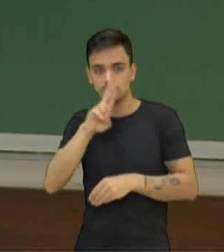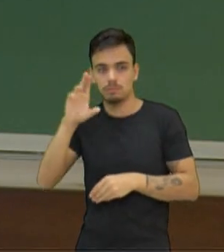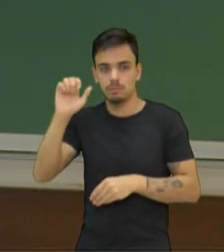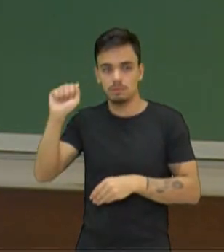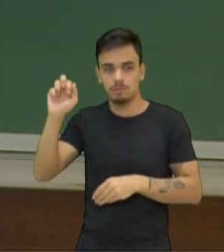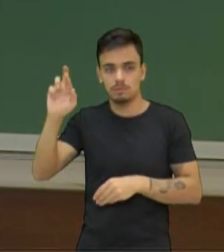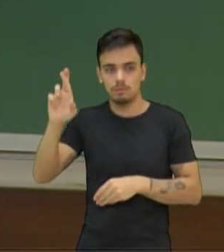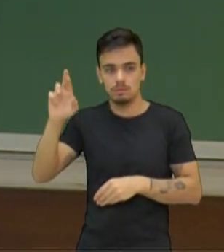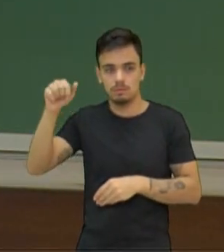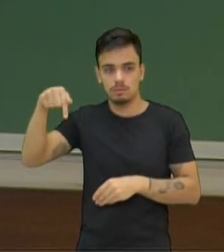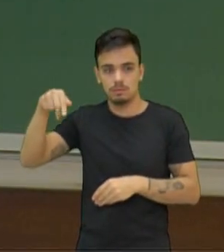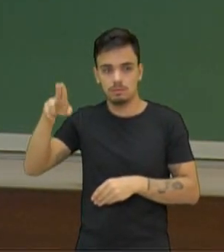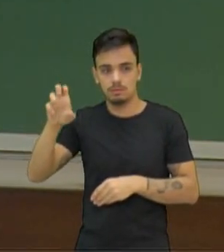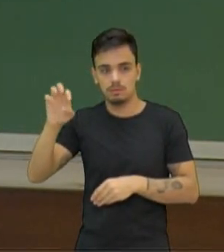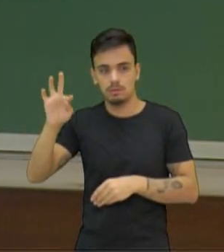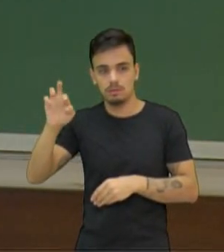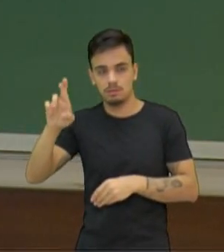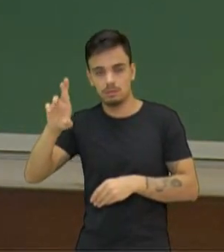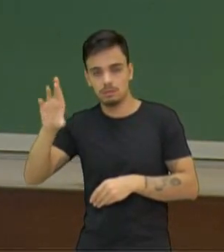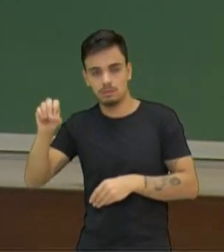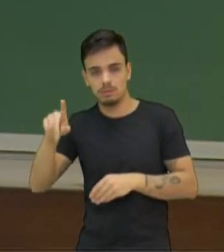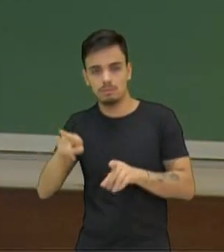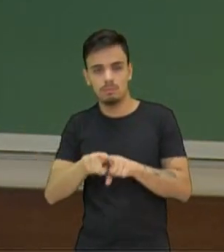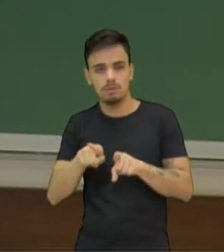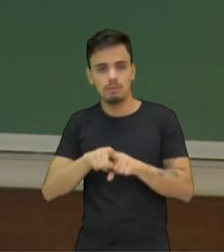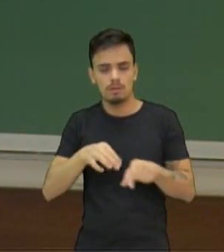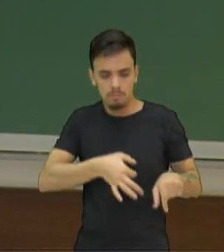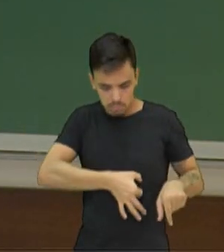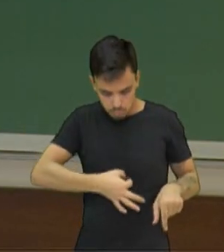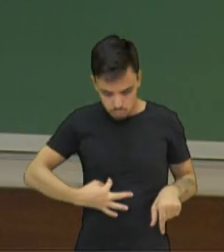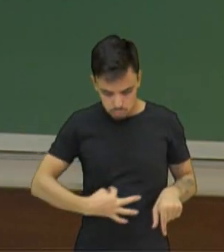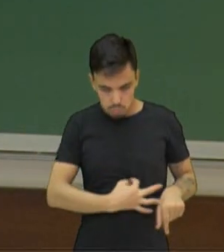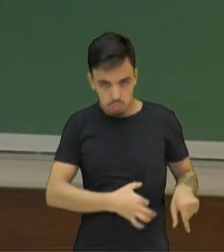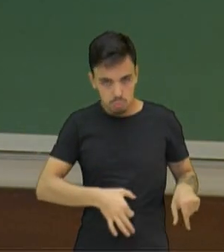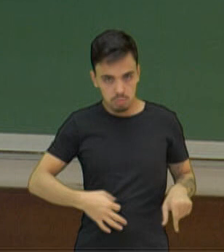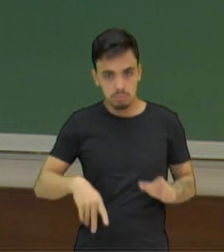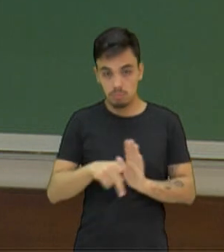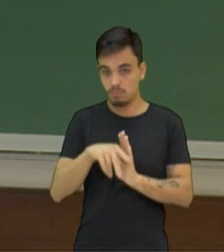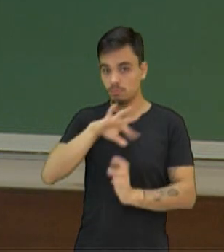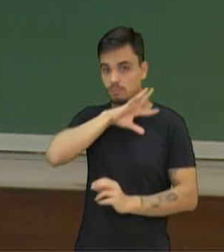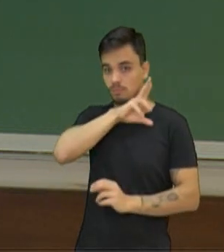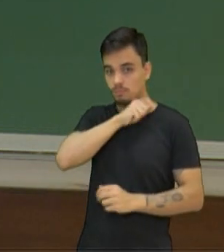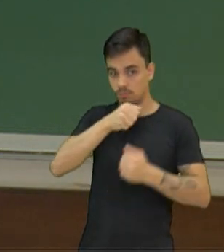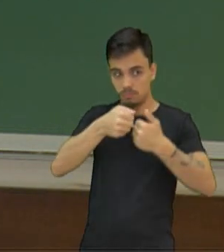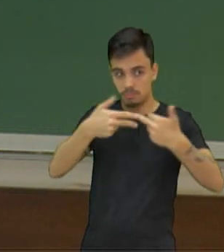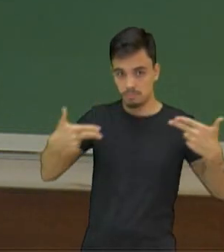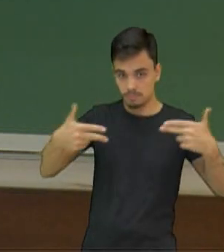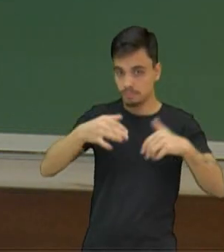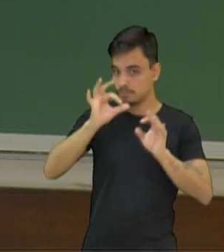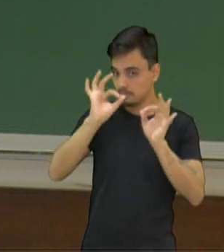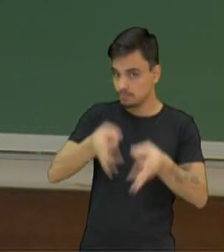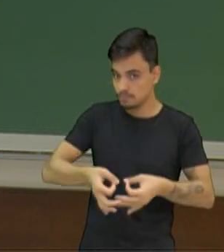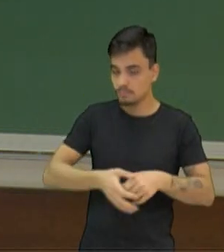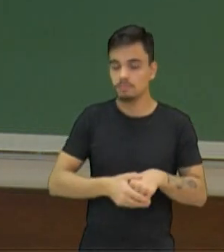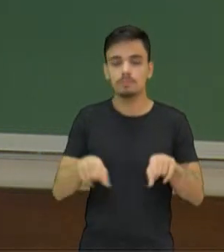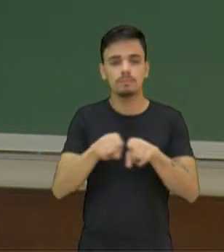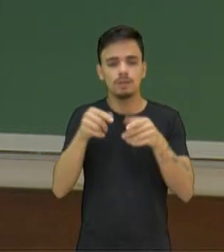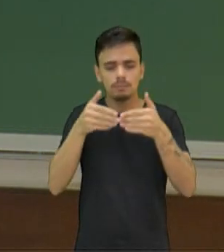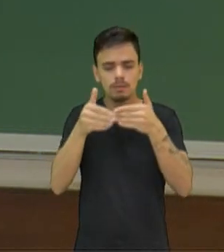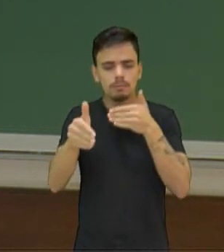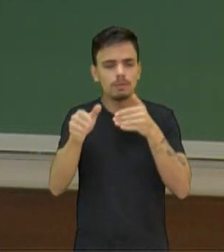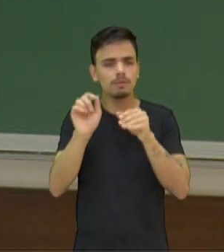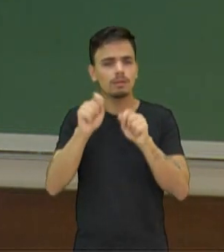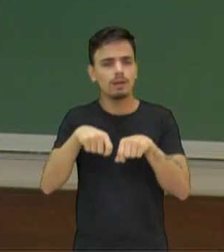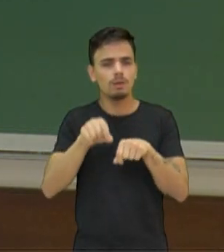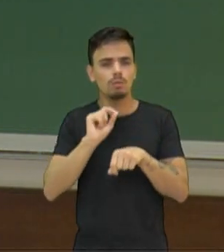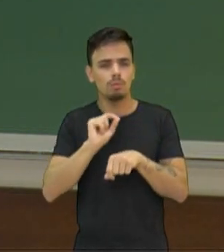intestino primitivo, que futuramente vai se transformar no intestino do animal. tá? Essa abertura, né, que eu falei que